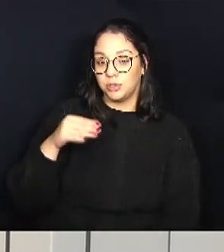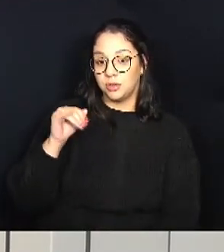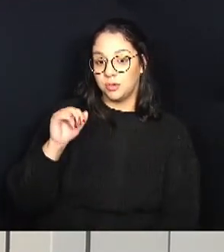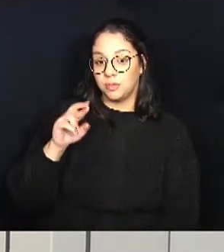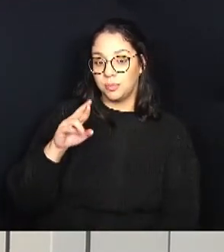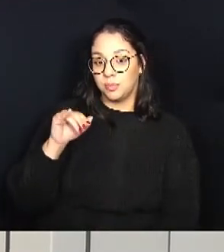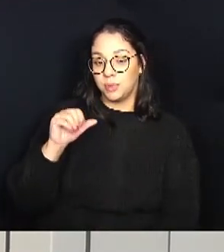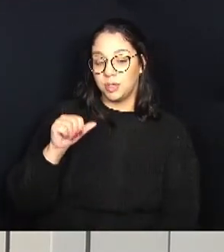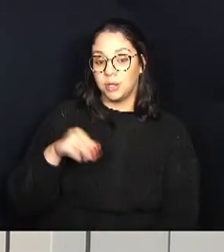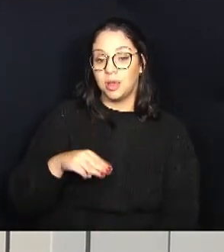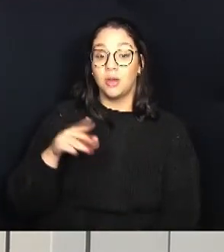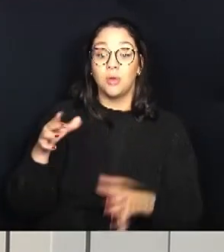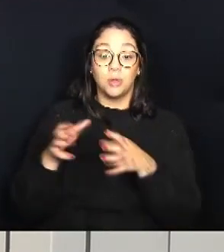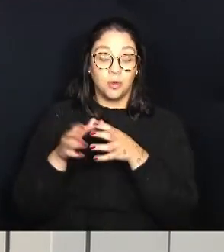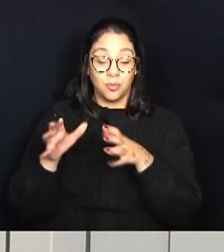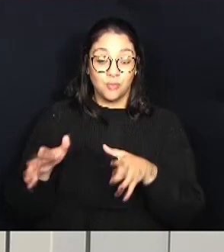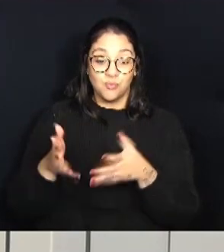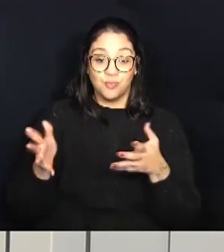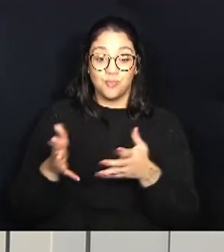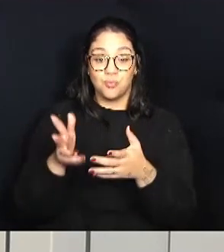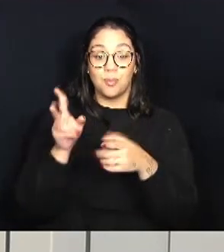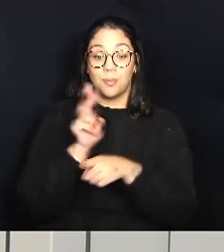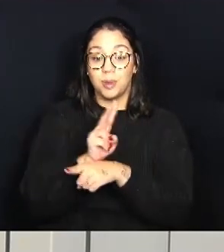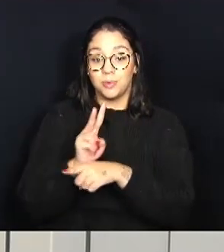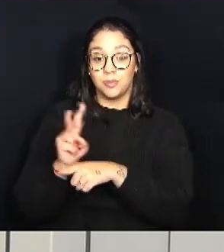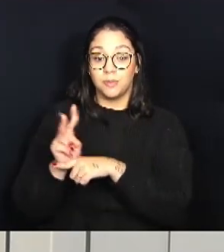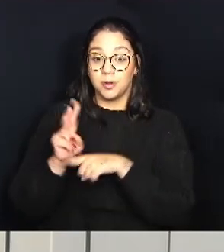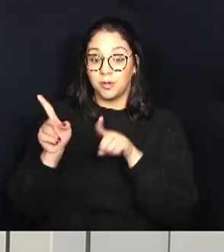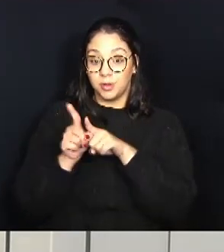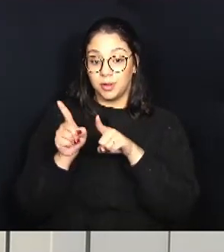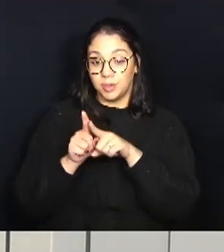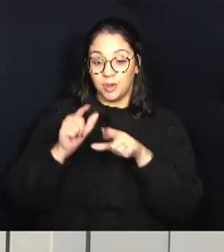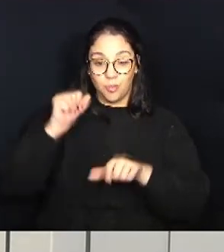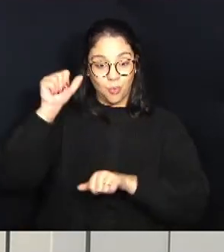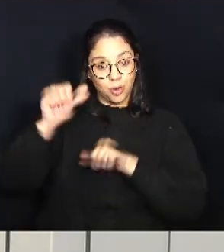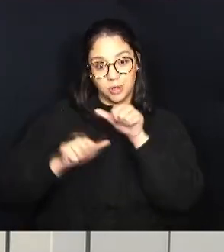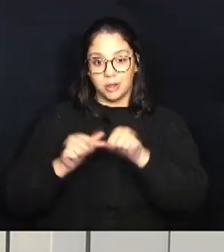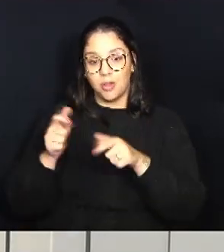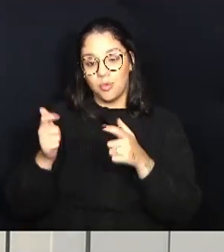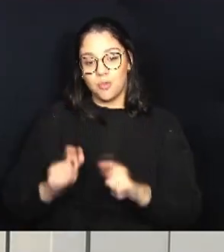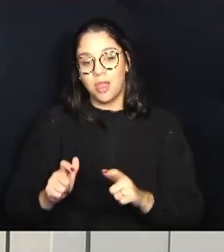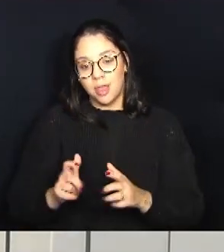promove ações para preservação e transformação do local.